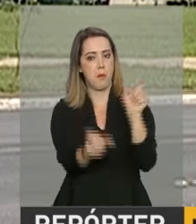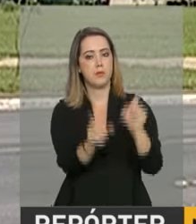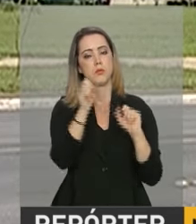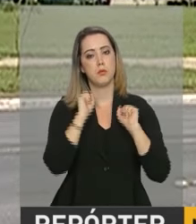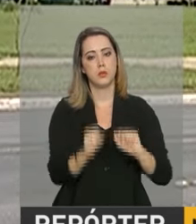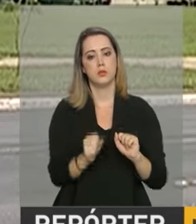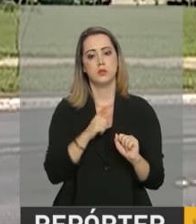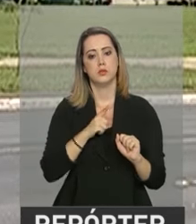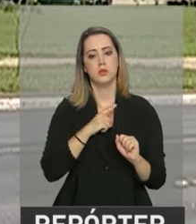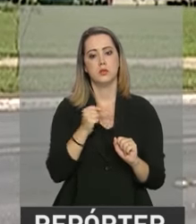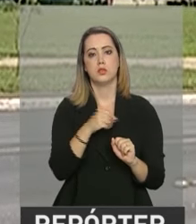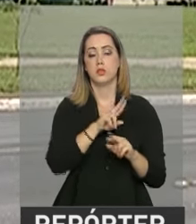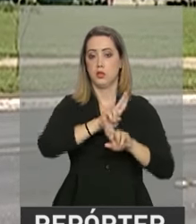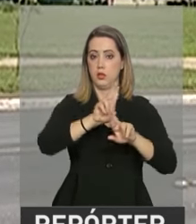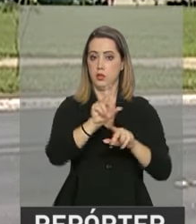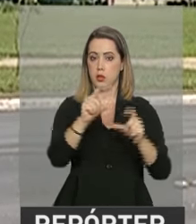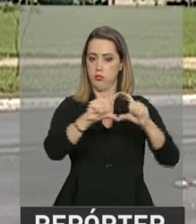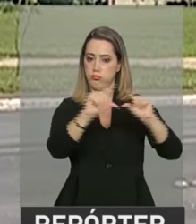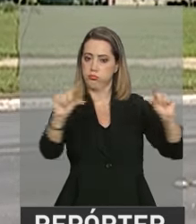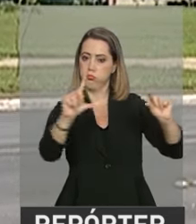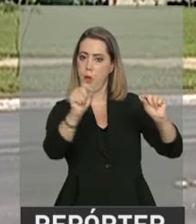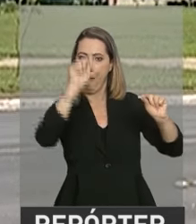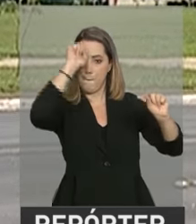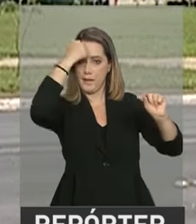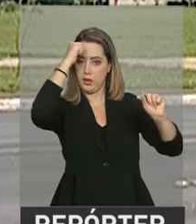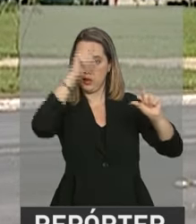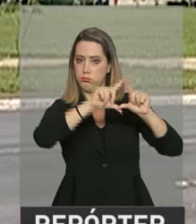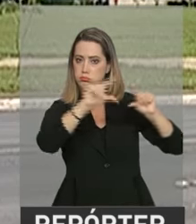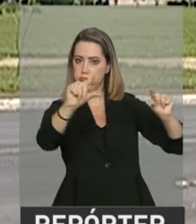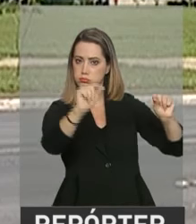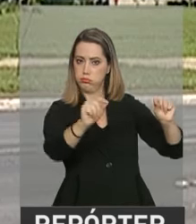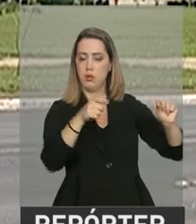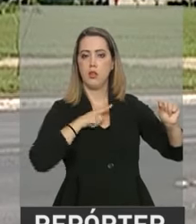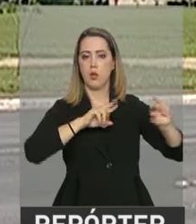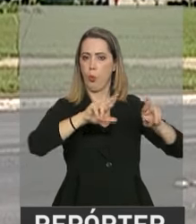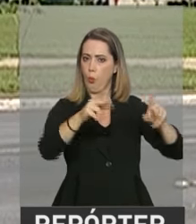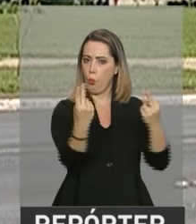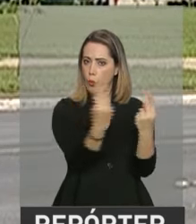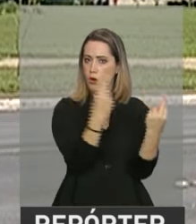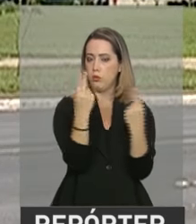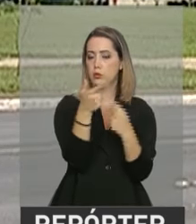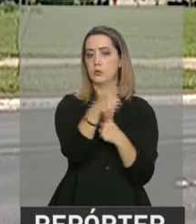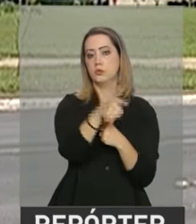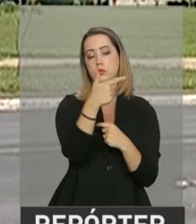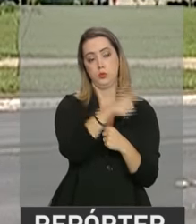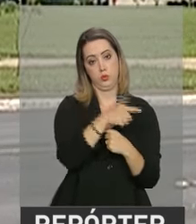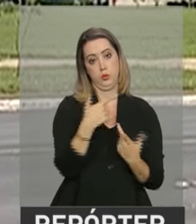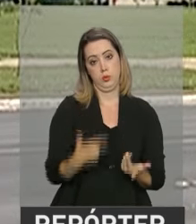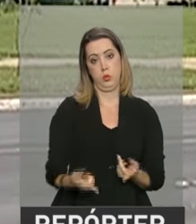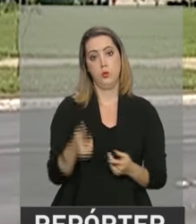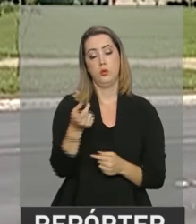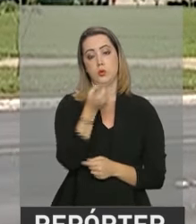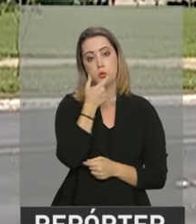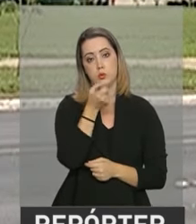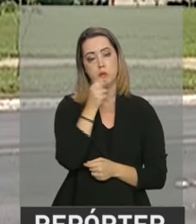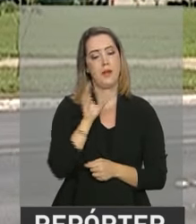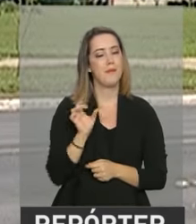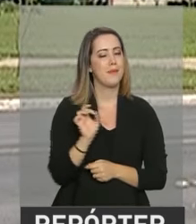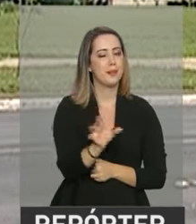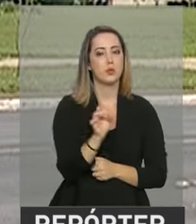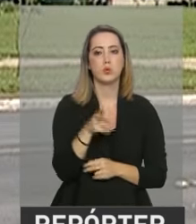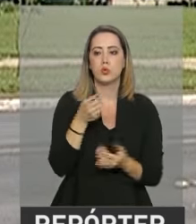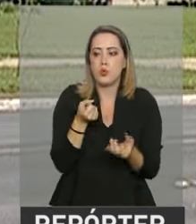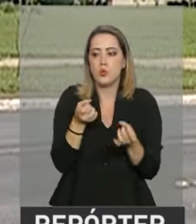remédio terá tarja preta e, assim como outros psicotrópicos já em uso no país, ele só poderá ser vendido